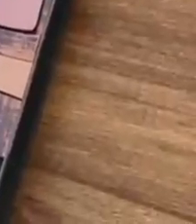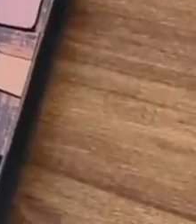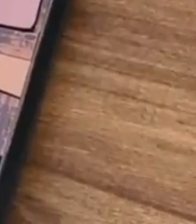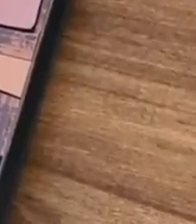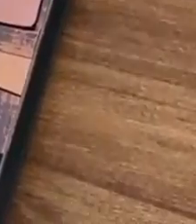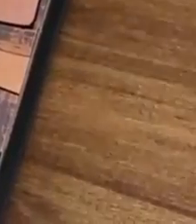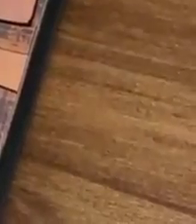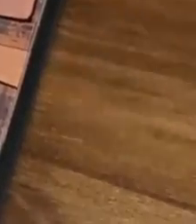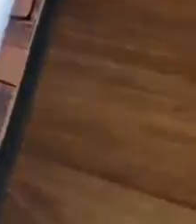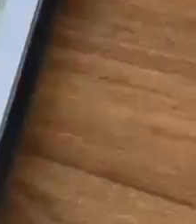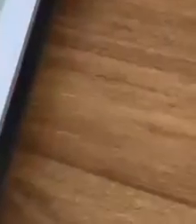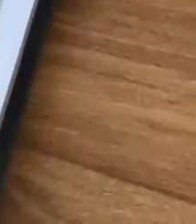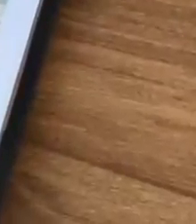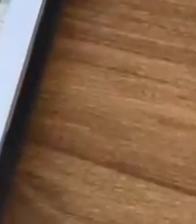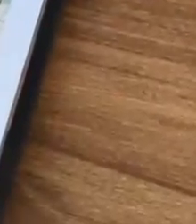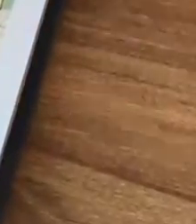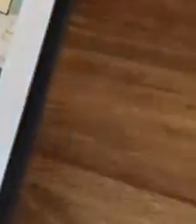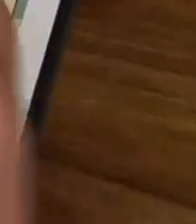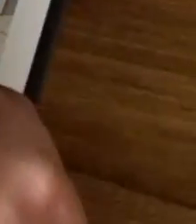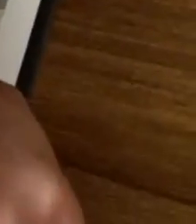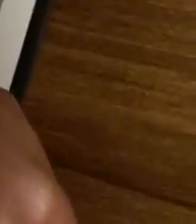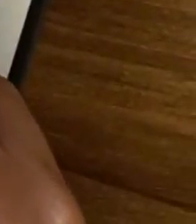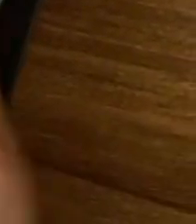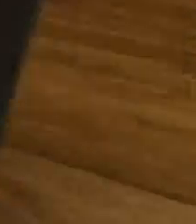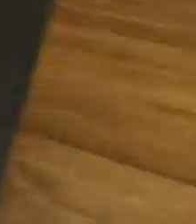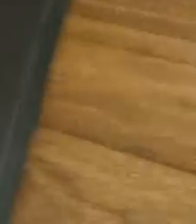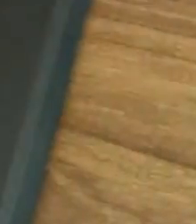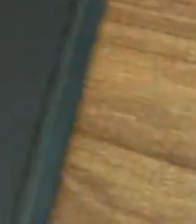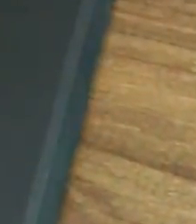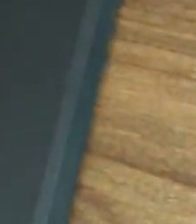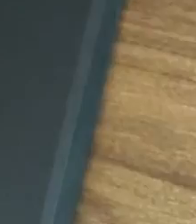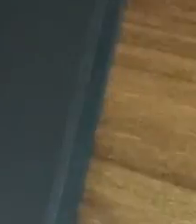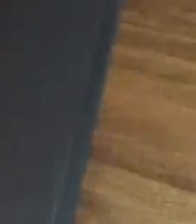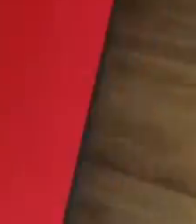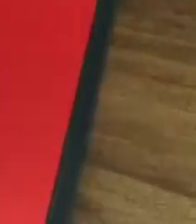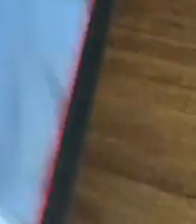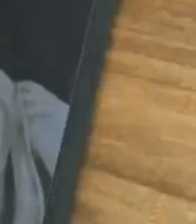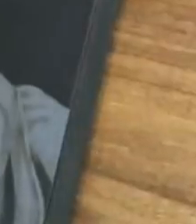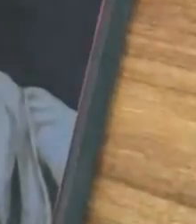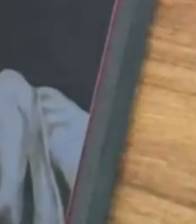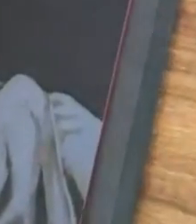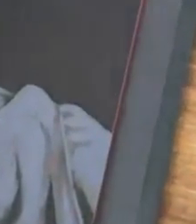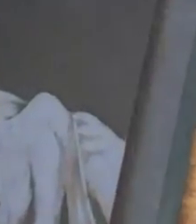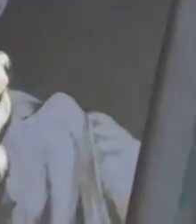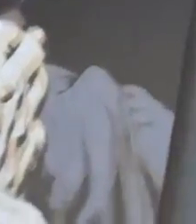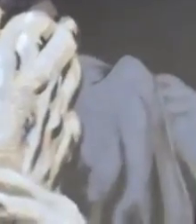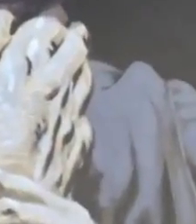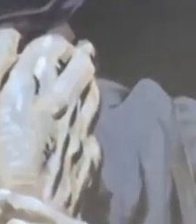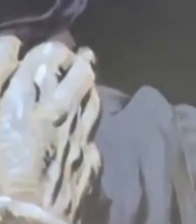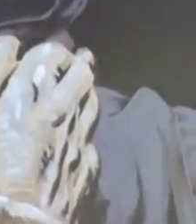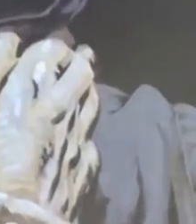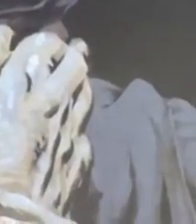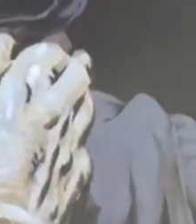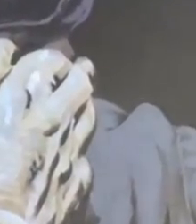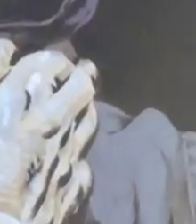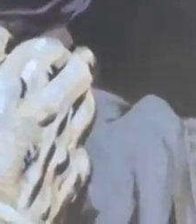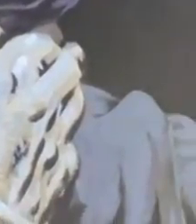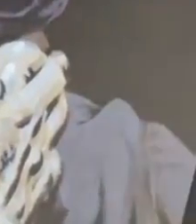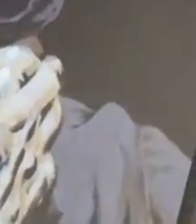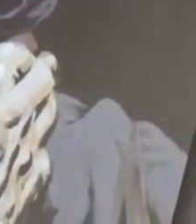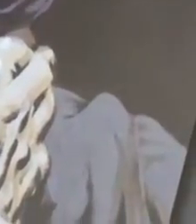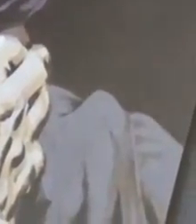é um traço bastante realista do chão Philips do e a história do